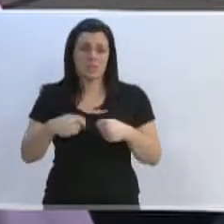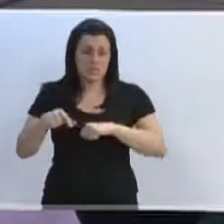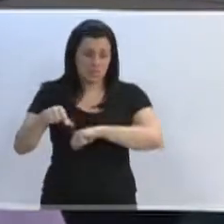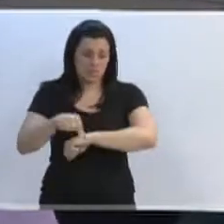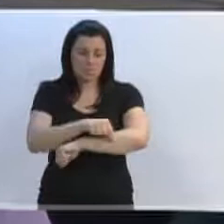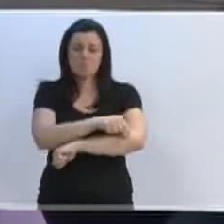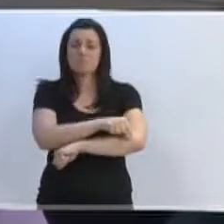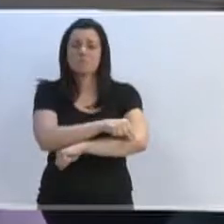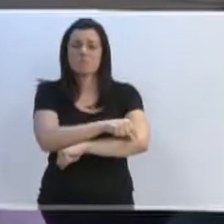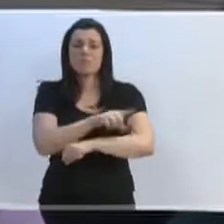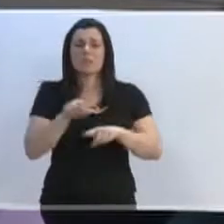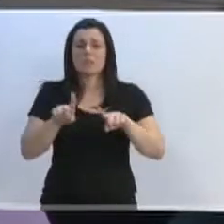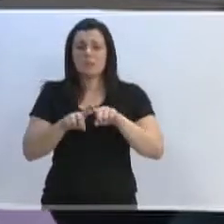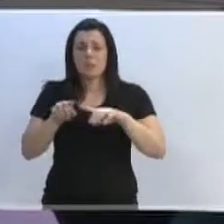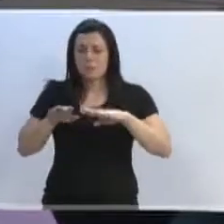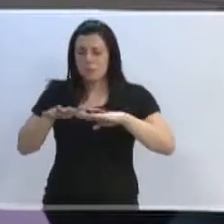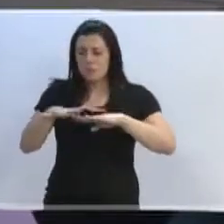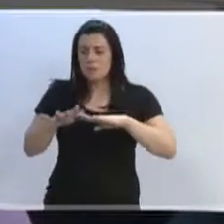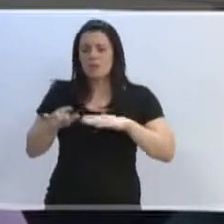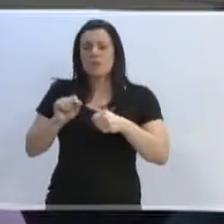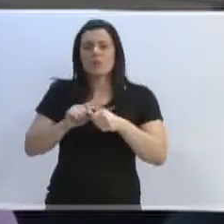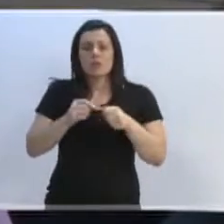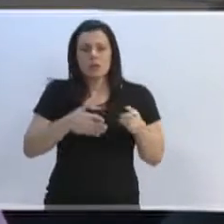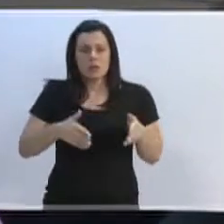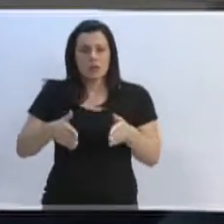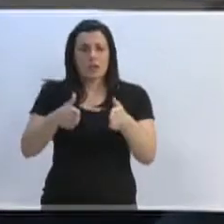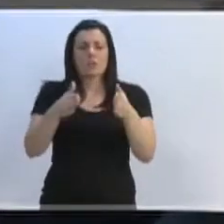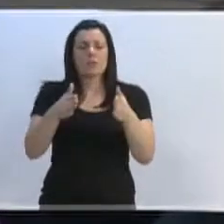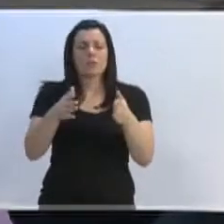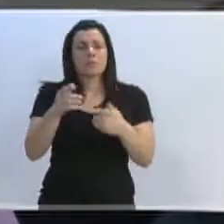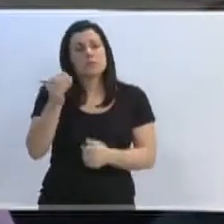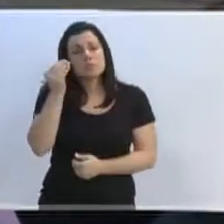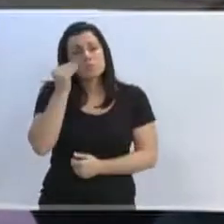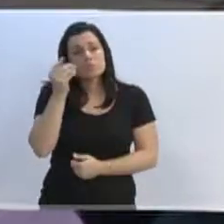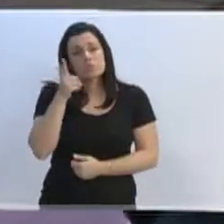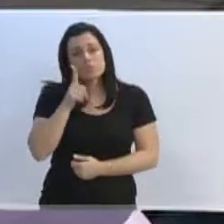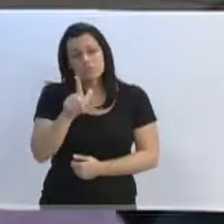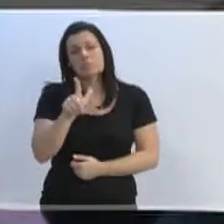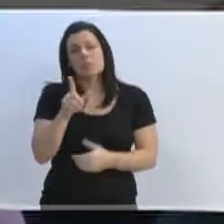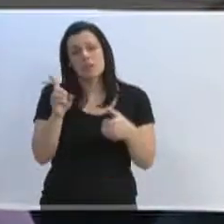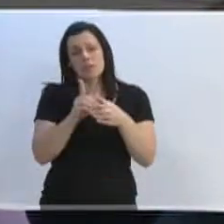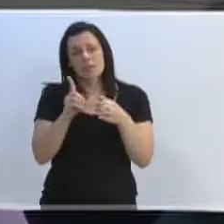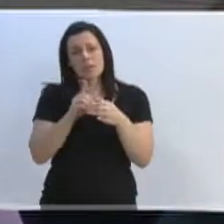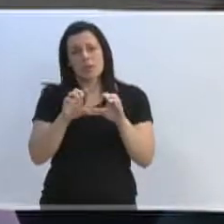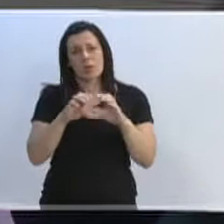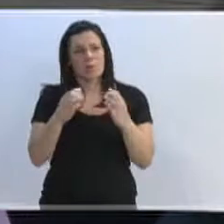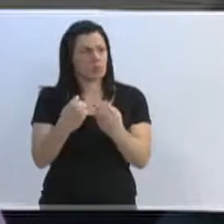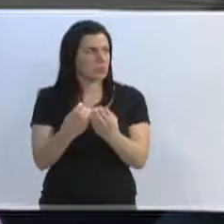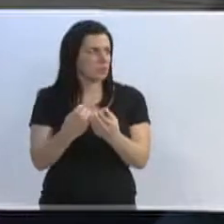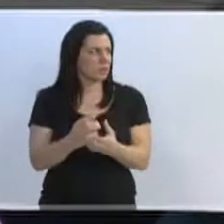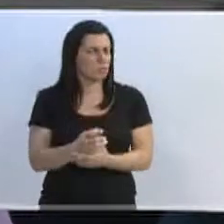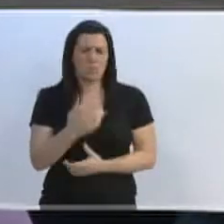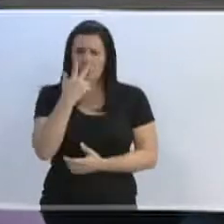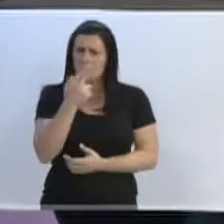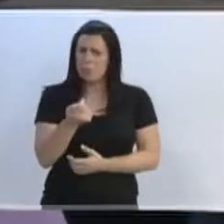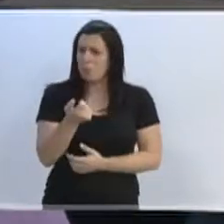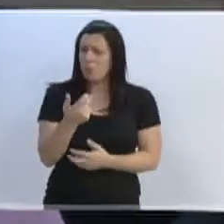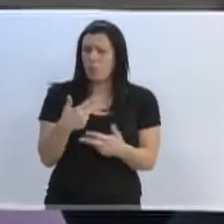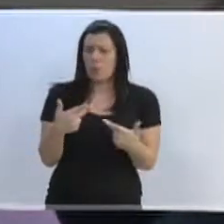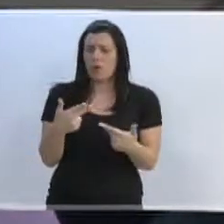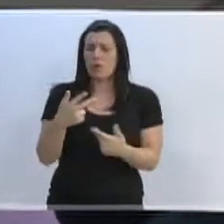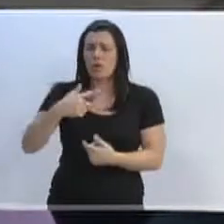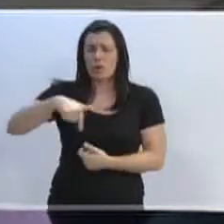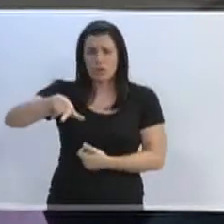calçada e dessa faixa de segurança. Vamos fazer os encaminhamentos para que a gente possa conseguir atender o pleito da comunidade. Não é muita coisa, né? E aqui tem, além dos